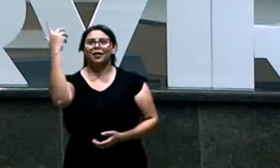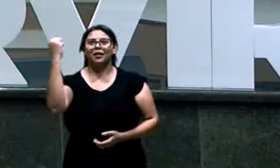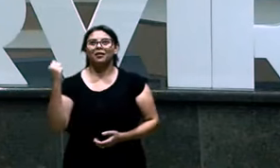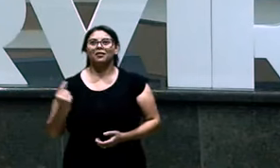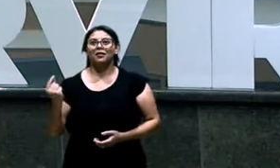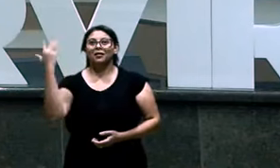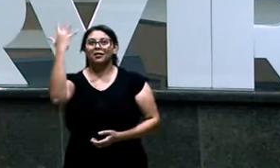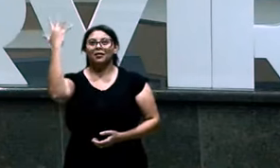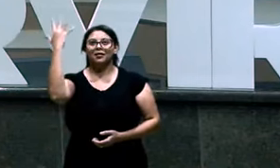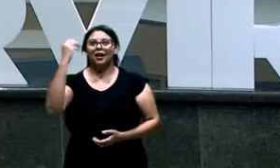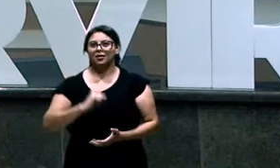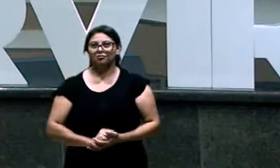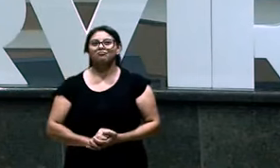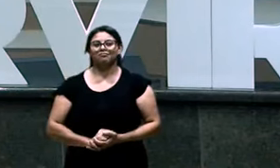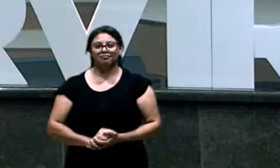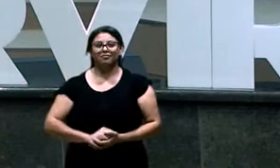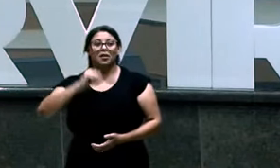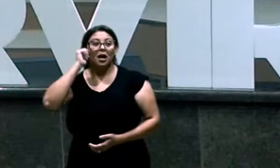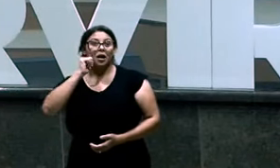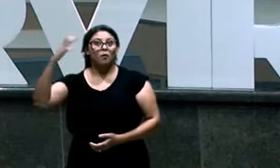Herodias dançando.